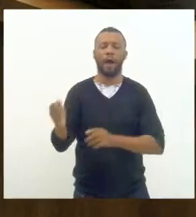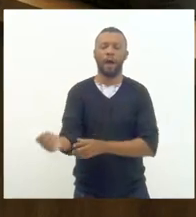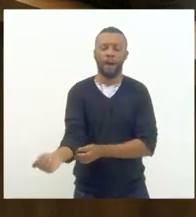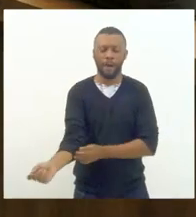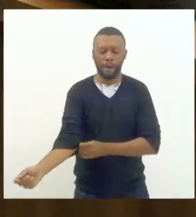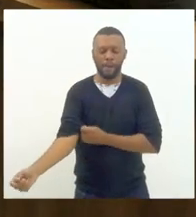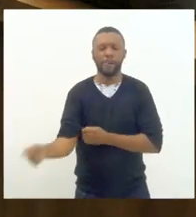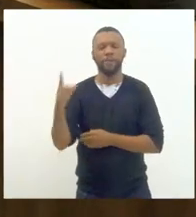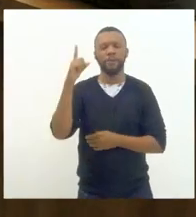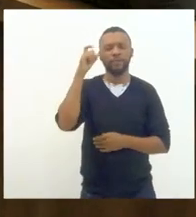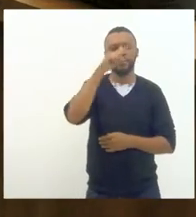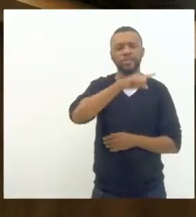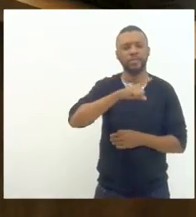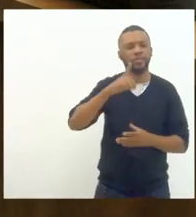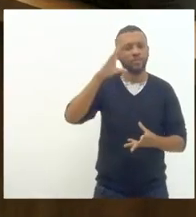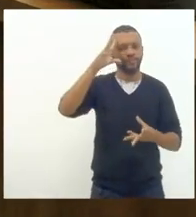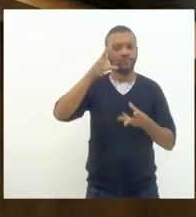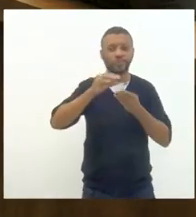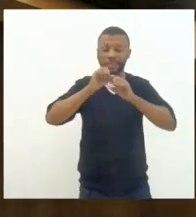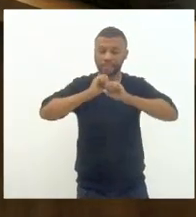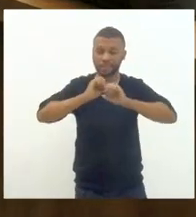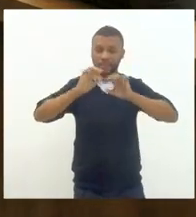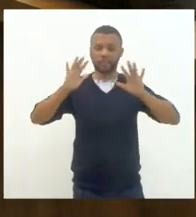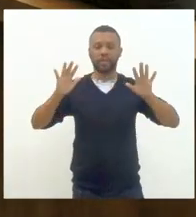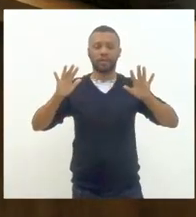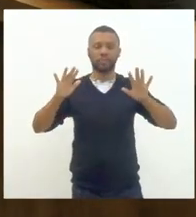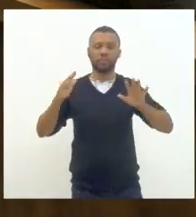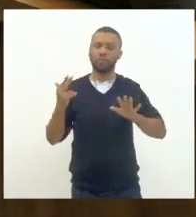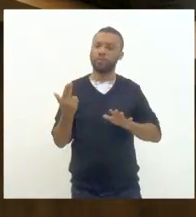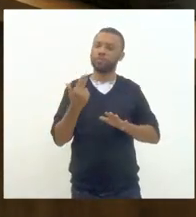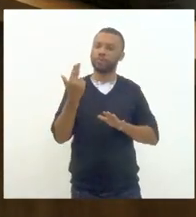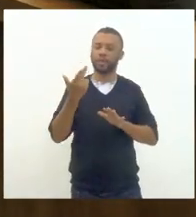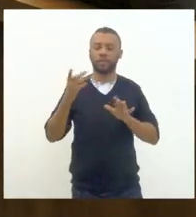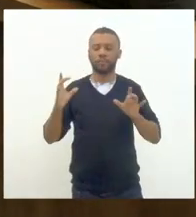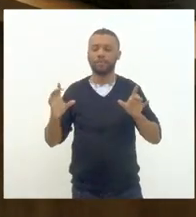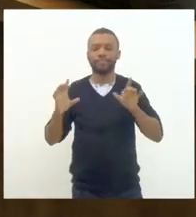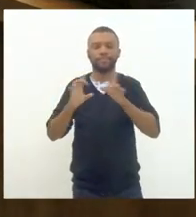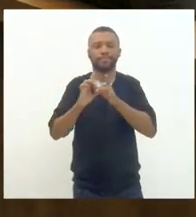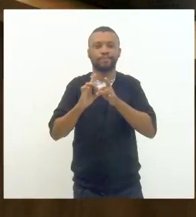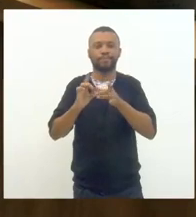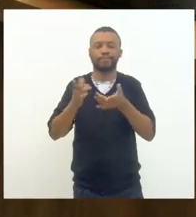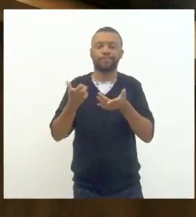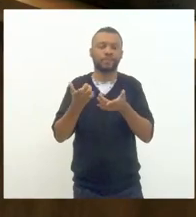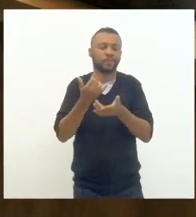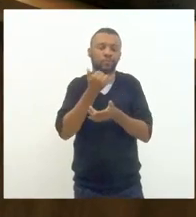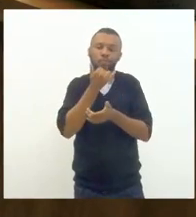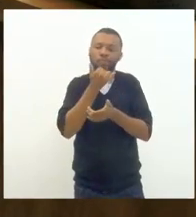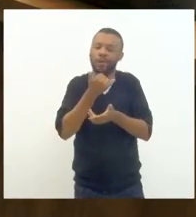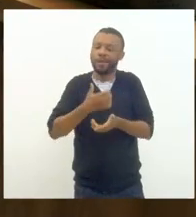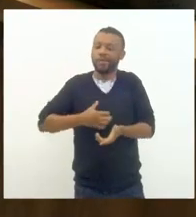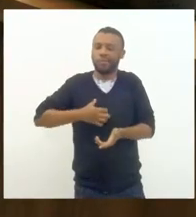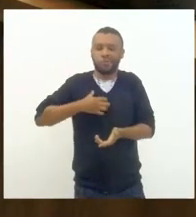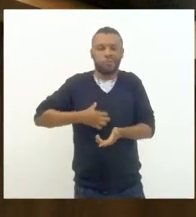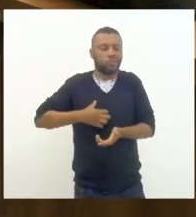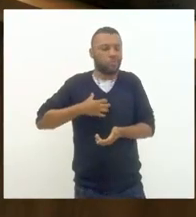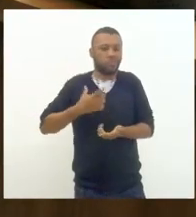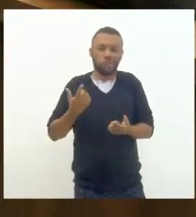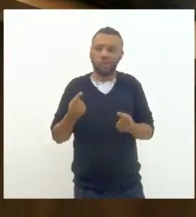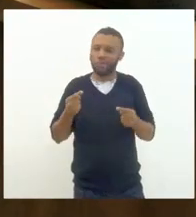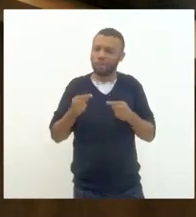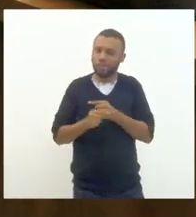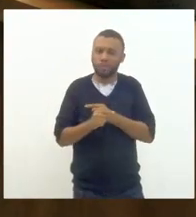Difícil entender, não tem como juntar, né? É uma indignidade O que passa